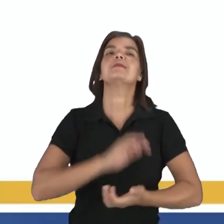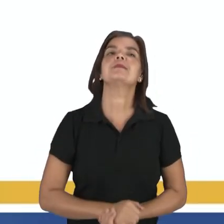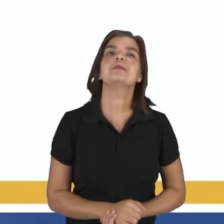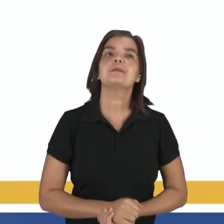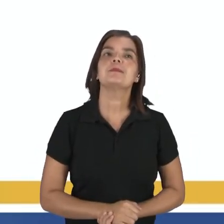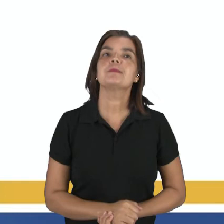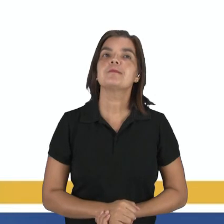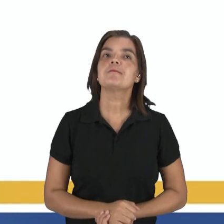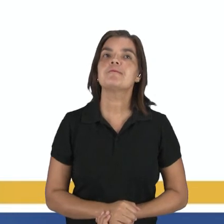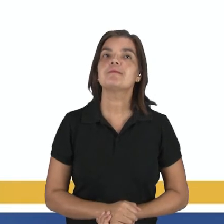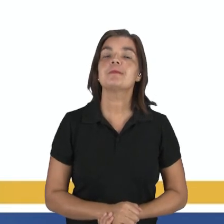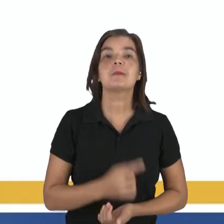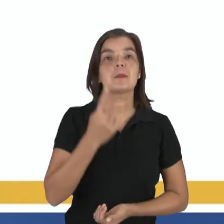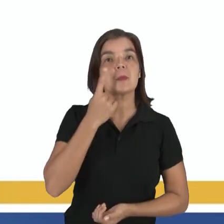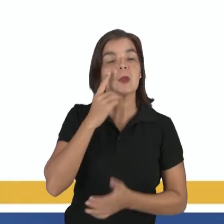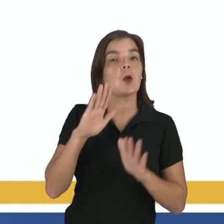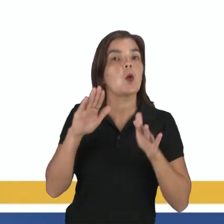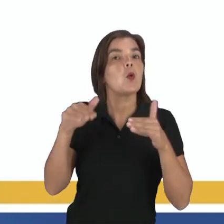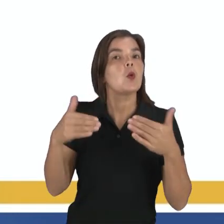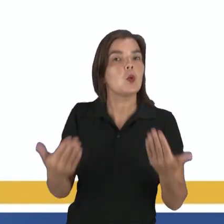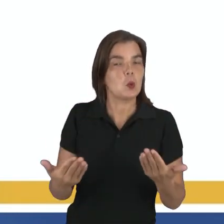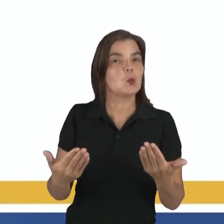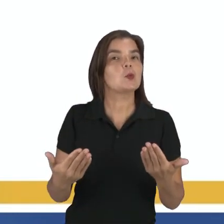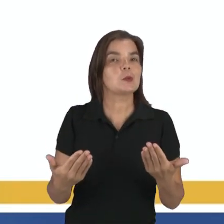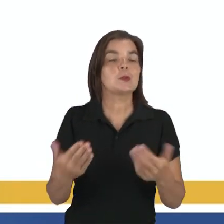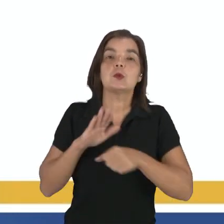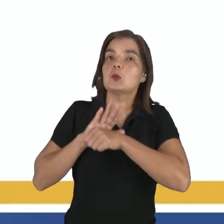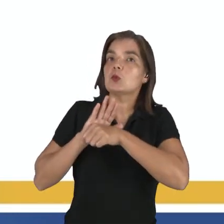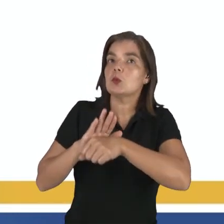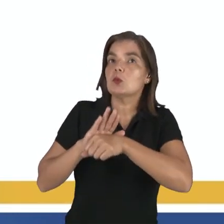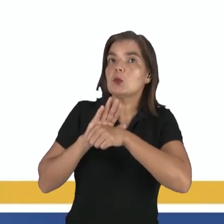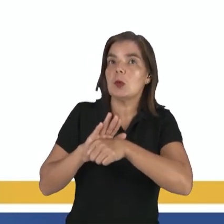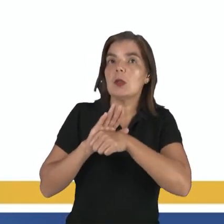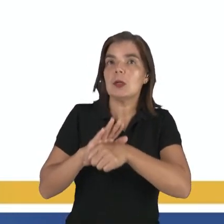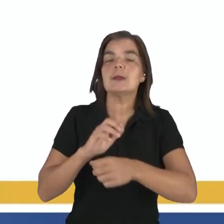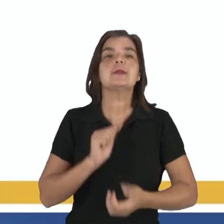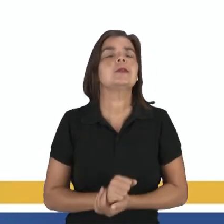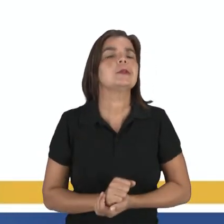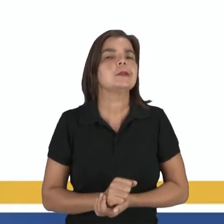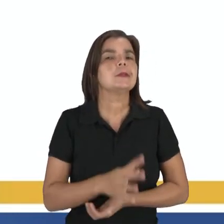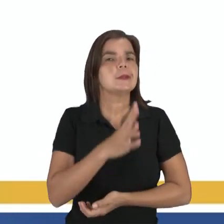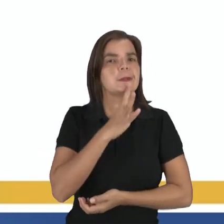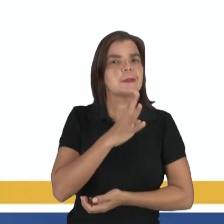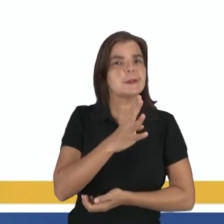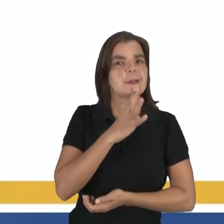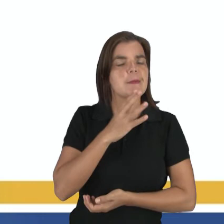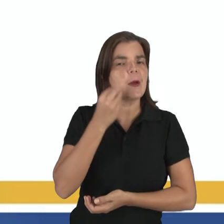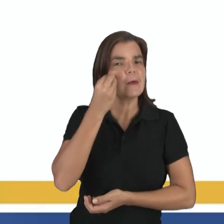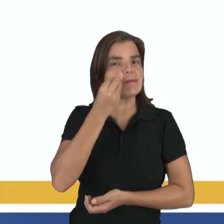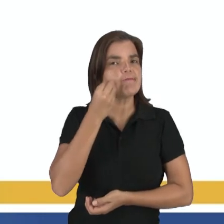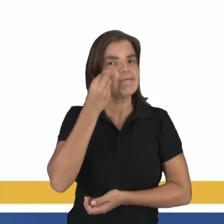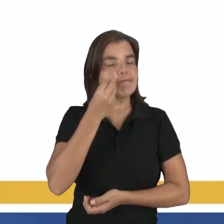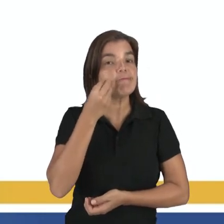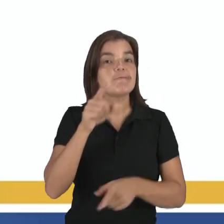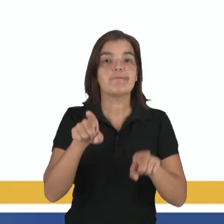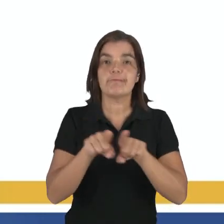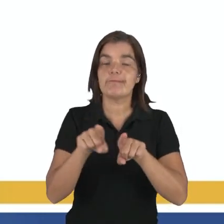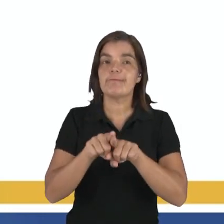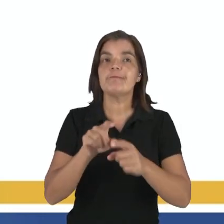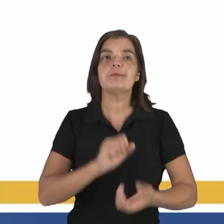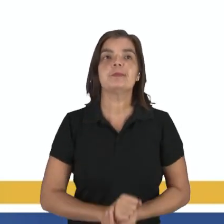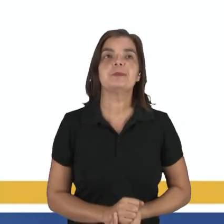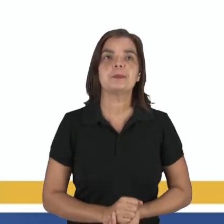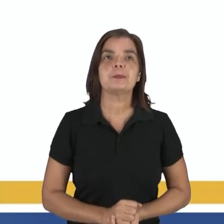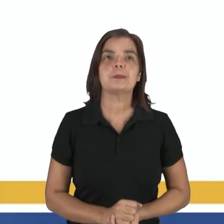modelo. Primeiro, então ele quer que a gente identifique qual foi a contribuição dos conhecimentos ou dos experimentos que Thomson